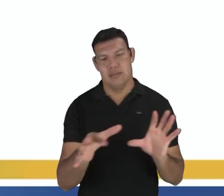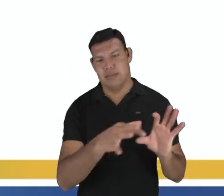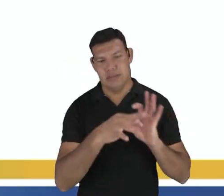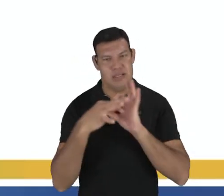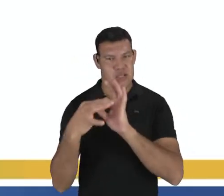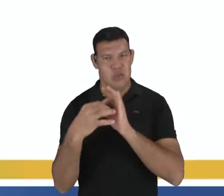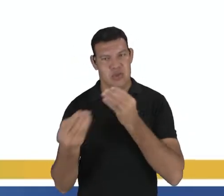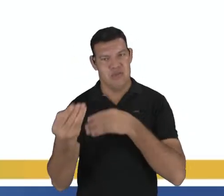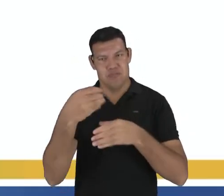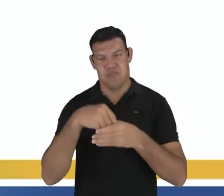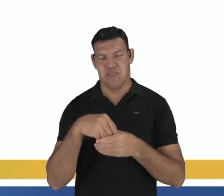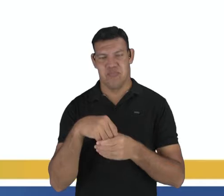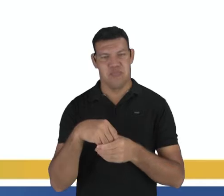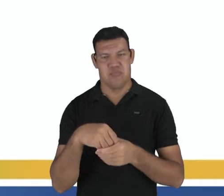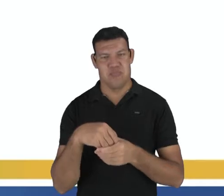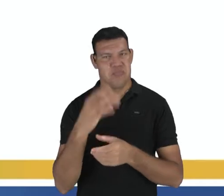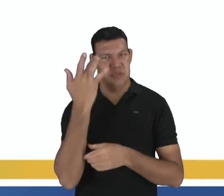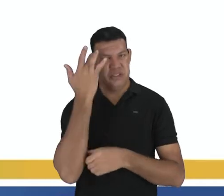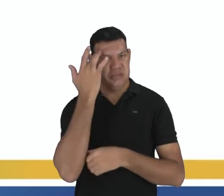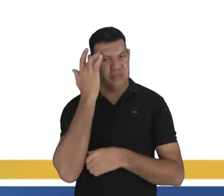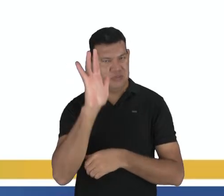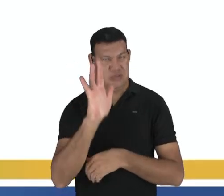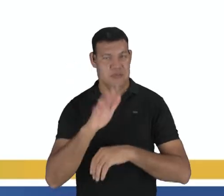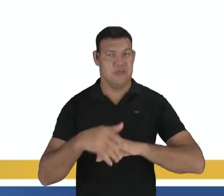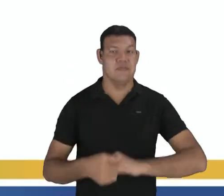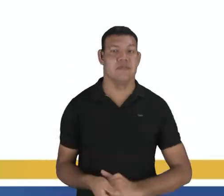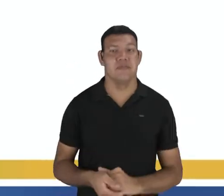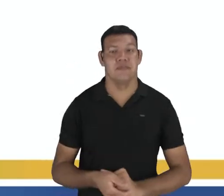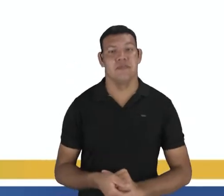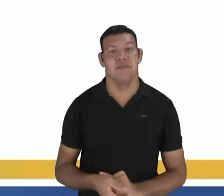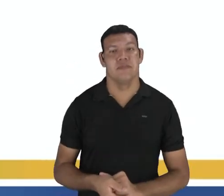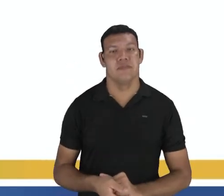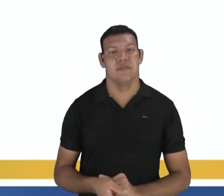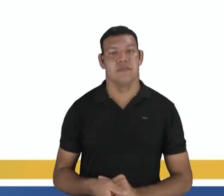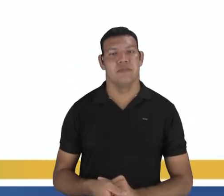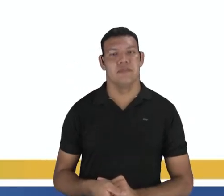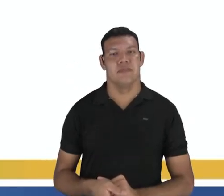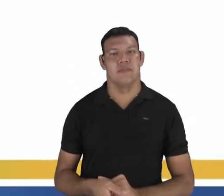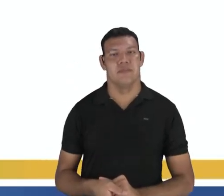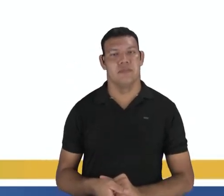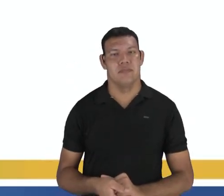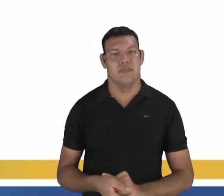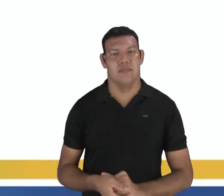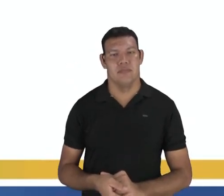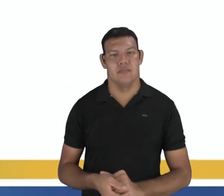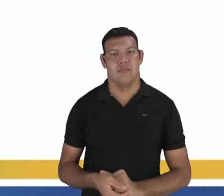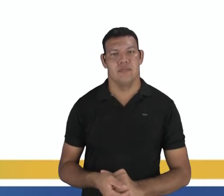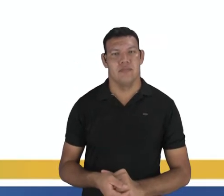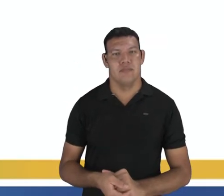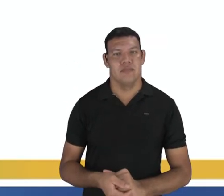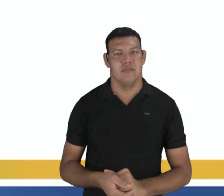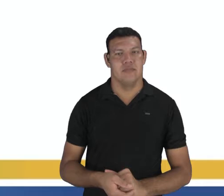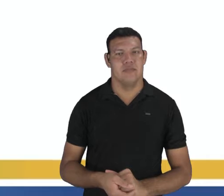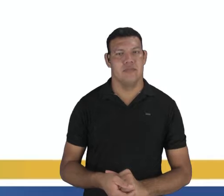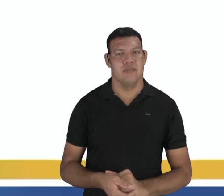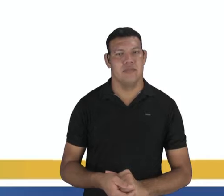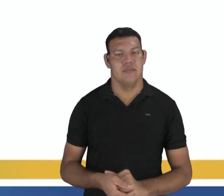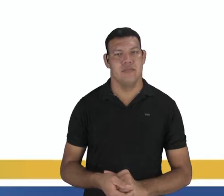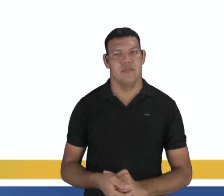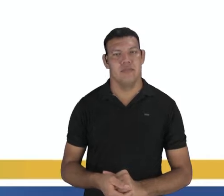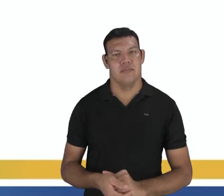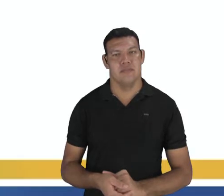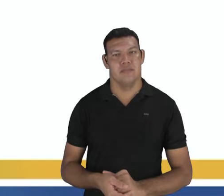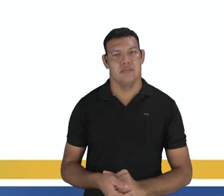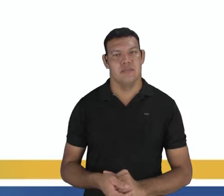pessoa também pode não entender, ok? Então, sempre o contexto, sempre é muito importante. Vamos lá.